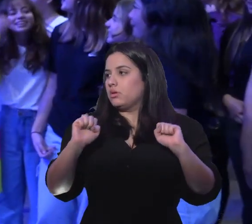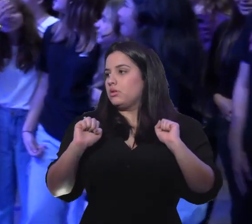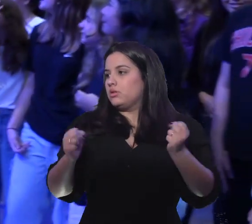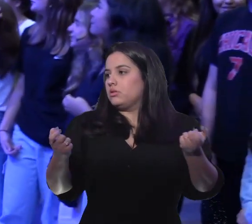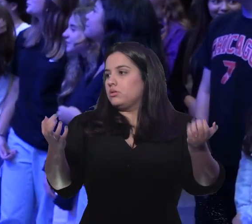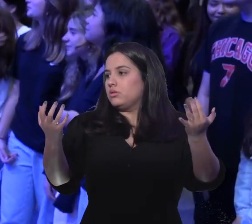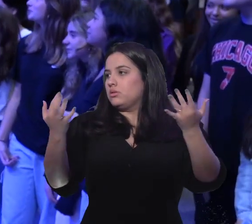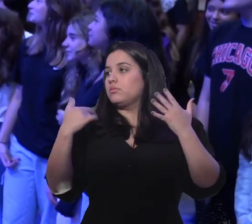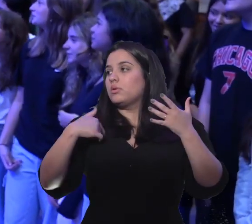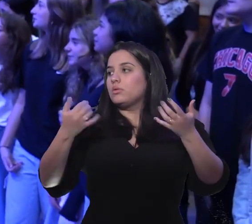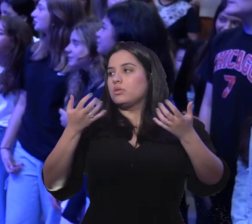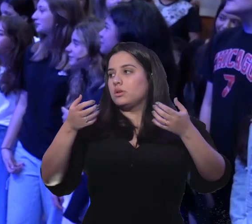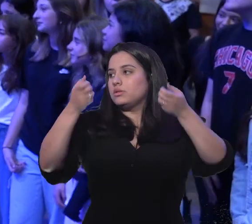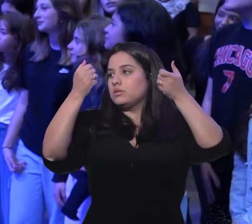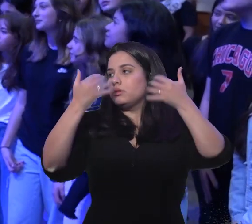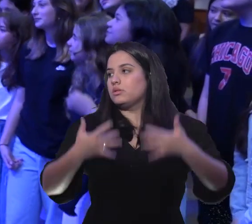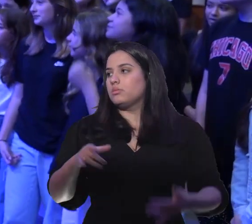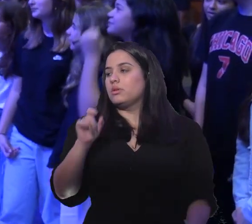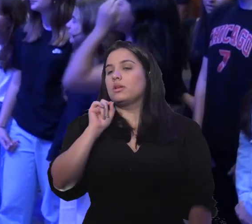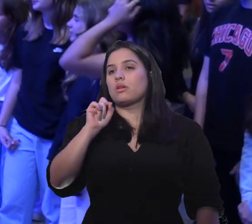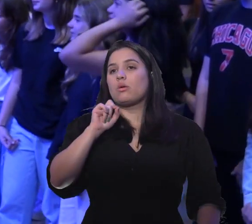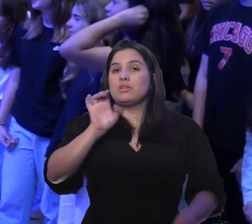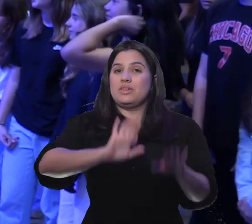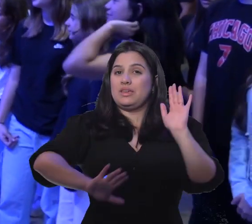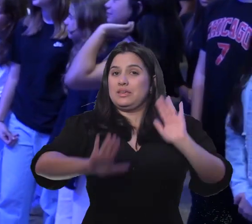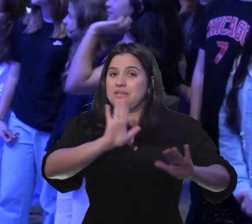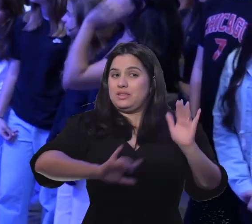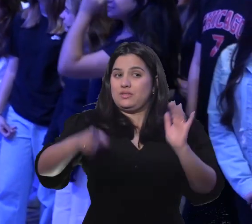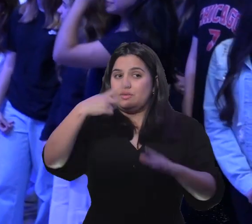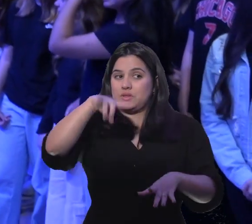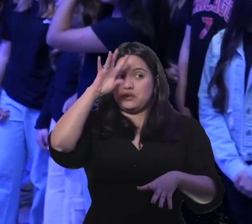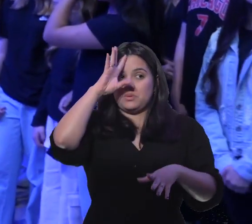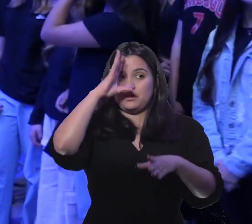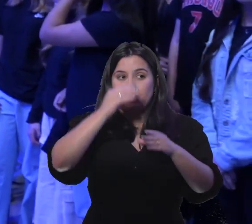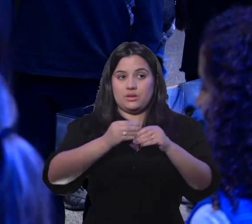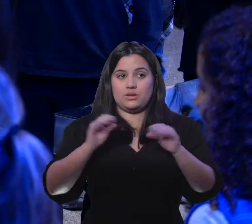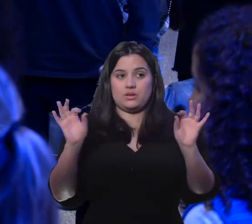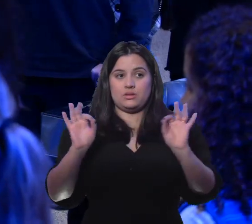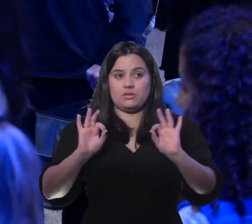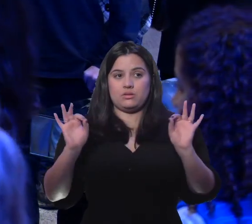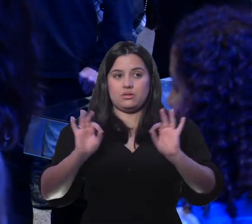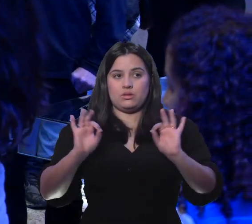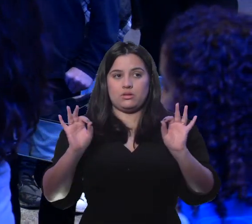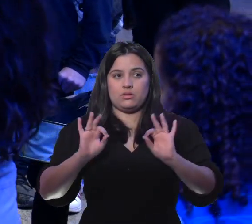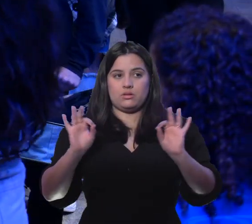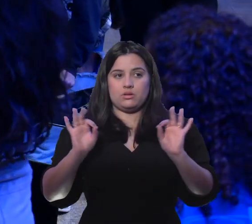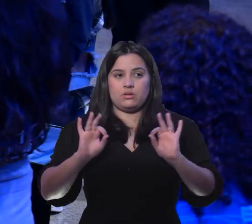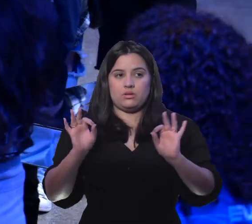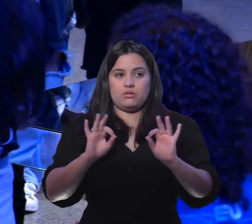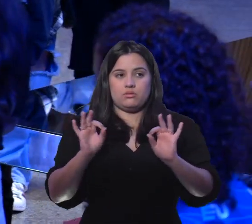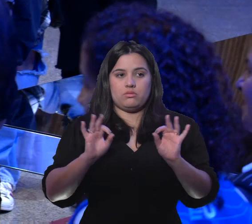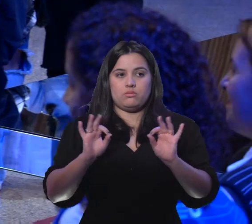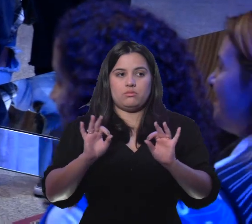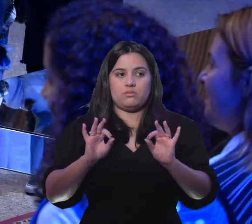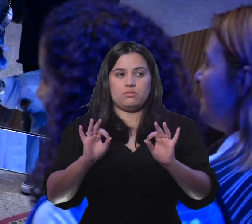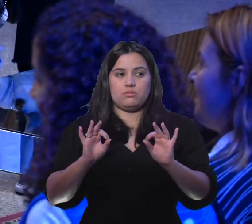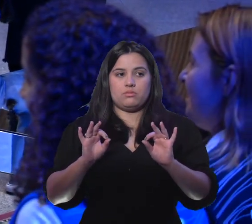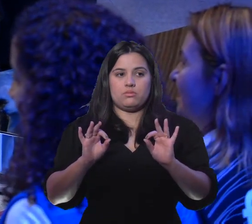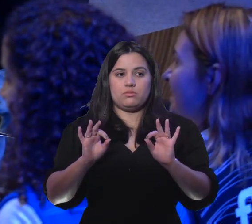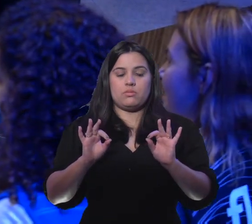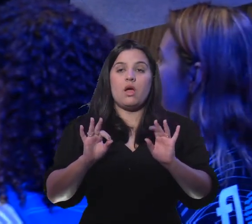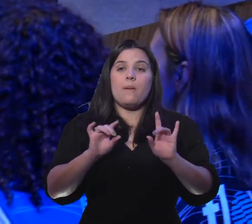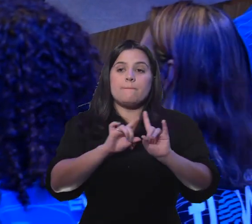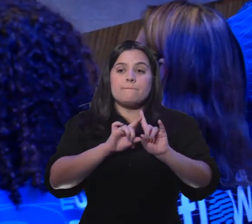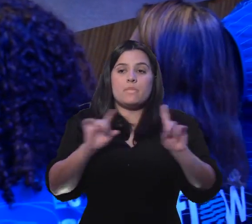E eu queria explicar um pouquinho para você que talvez não está entendendo o que vai acontecer agora. Mas esse passo que a gente está dando